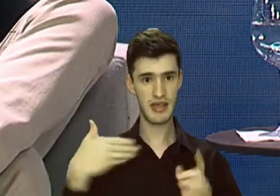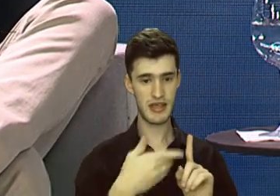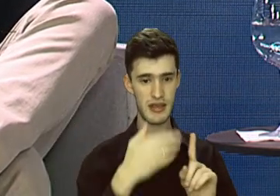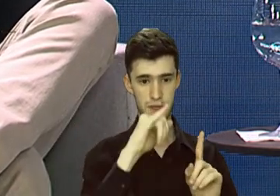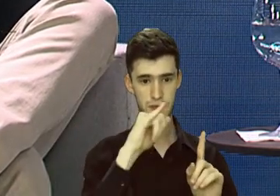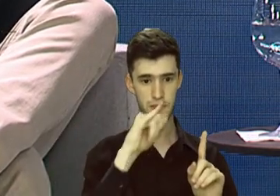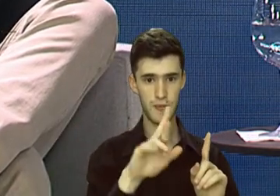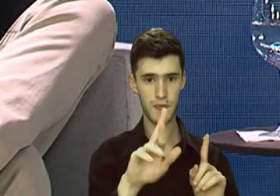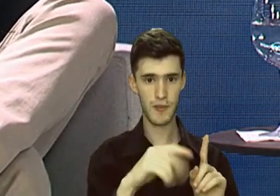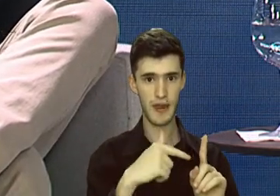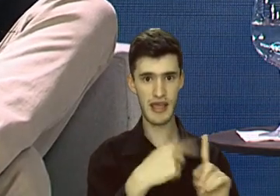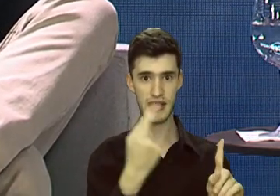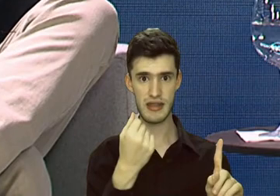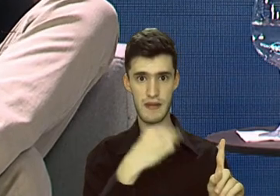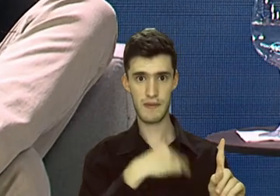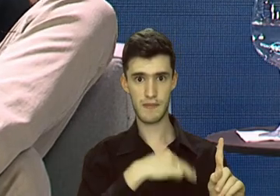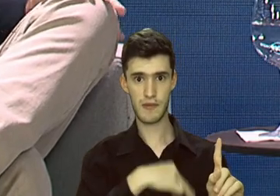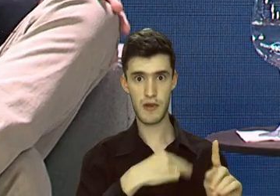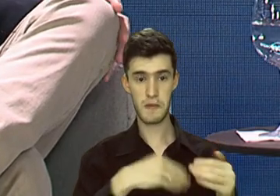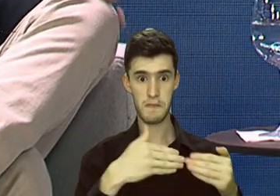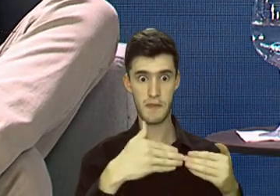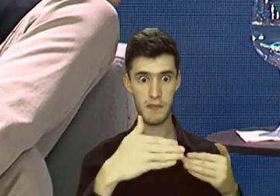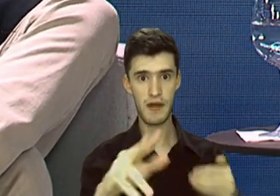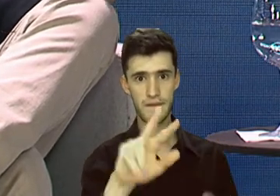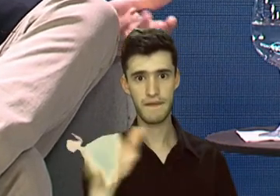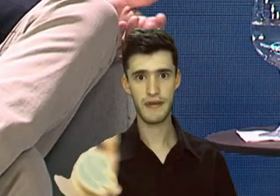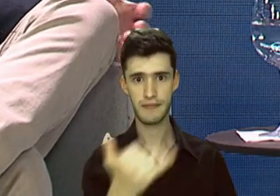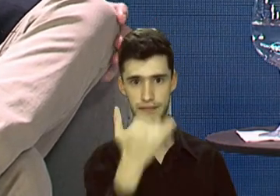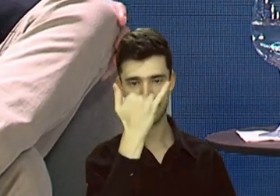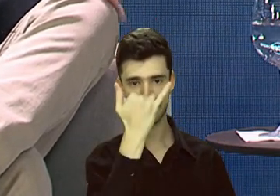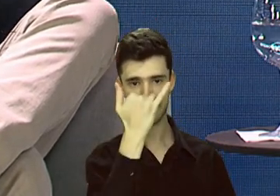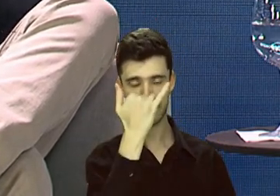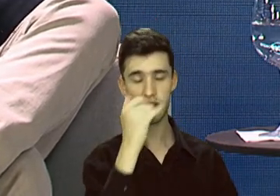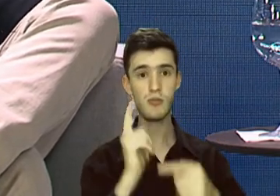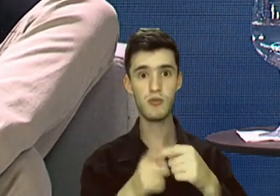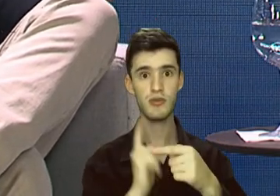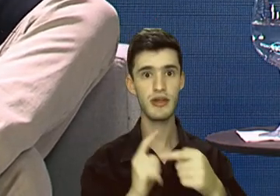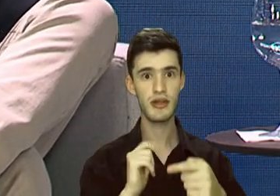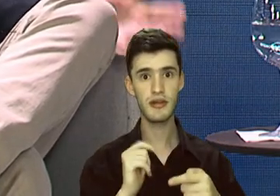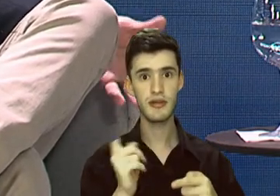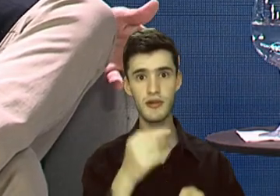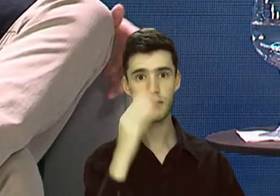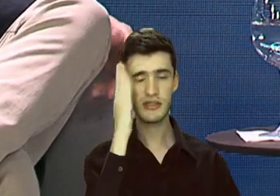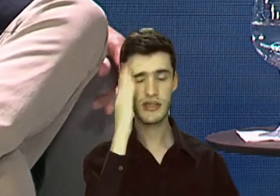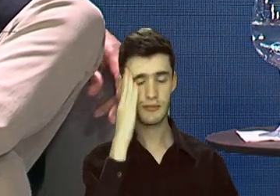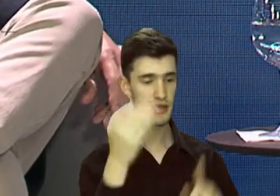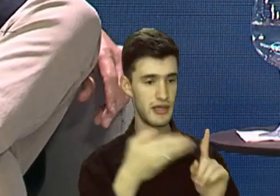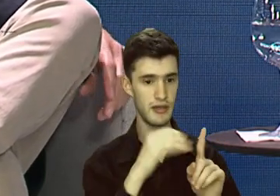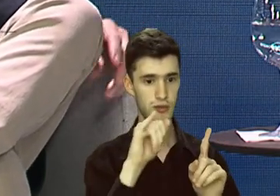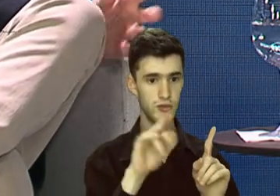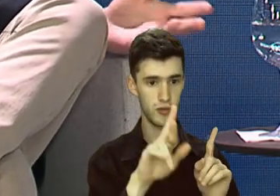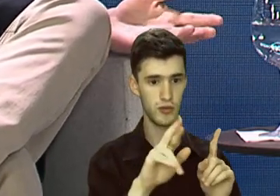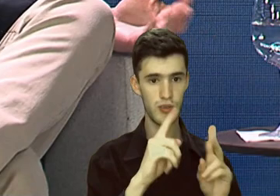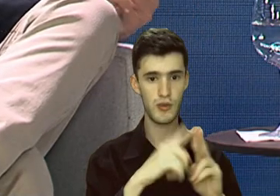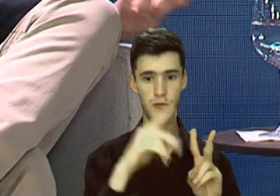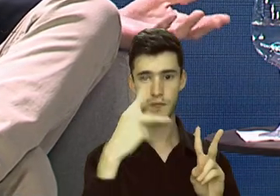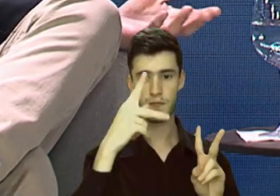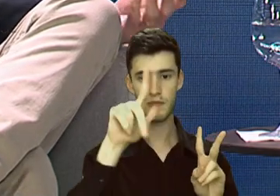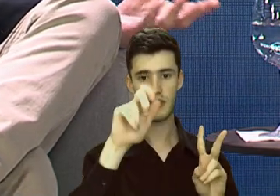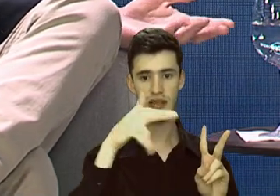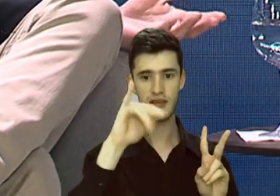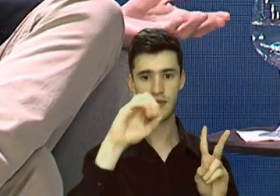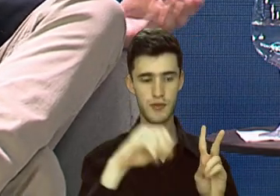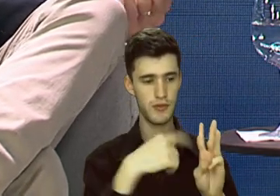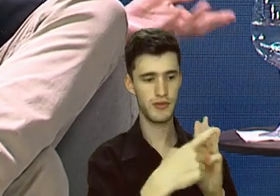algum momento ia dar ruim porque a gente sabe o nível de entrega do Júnior do Pleno do senior sendo que